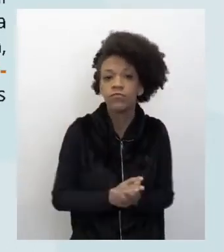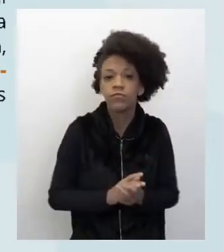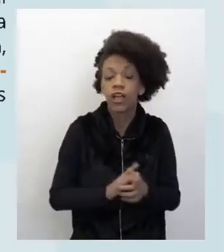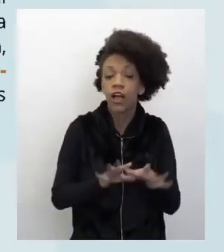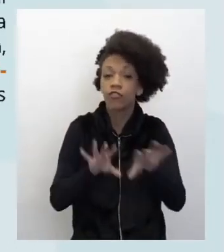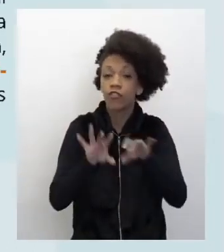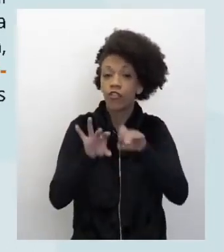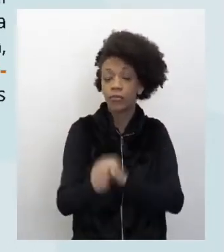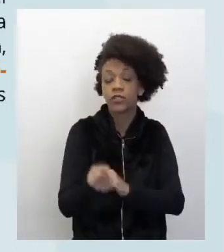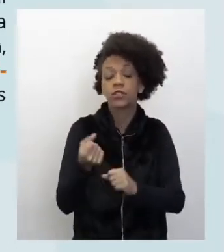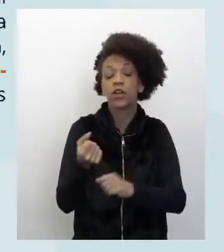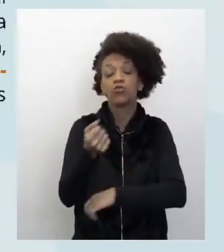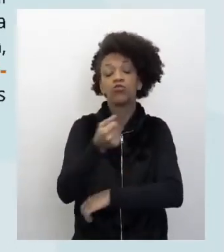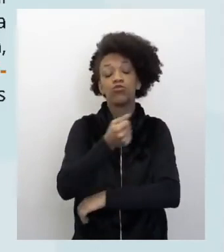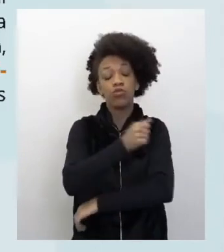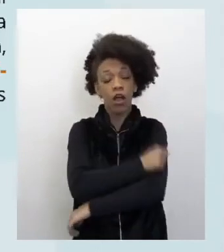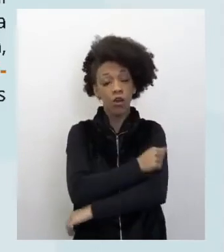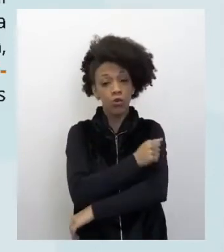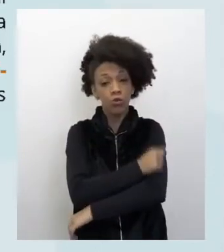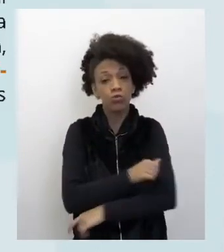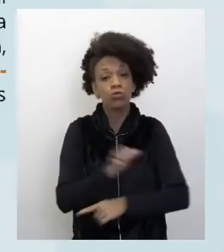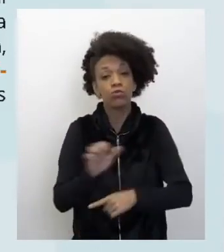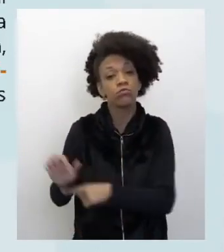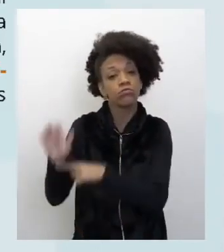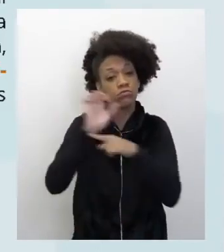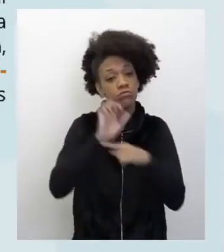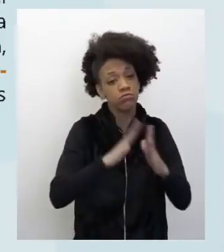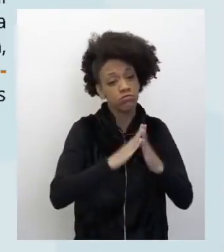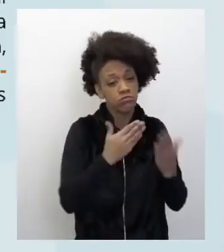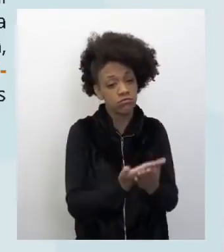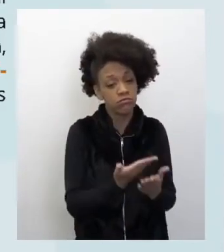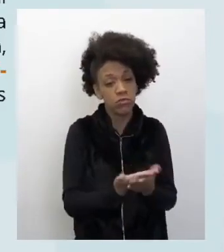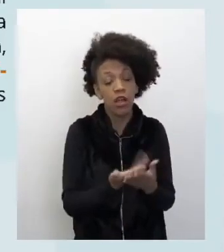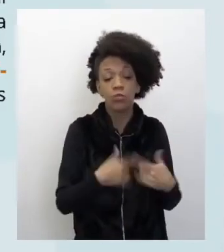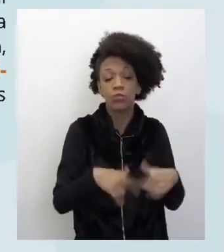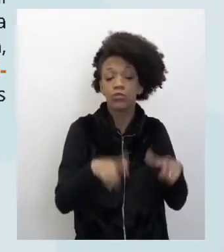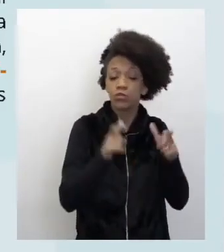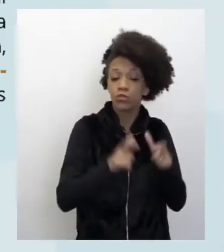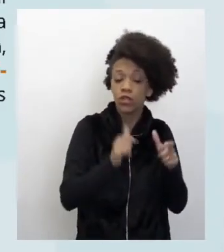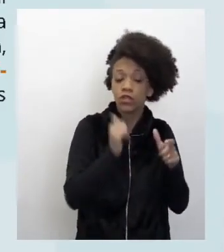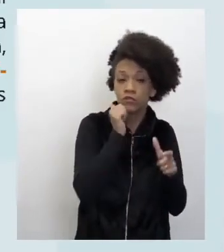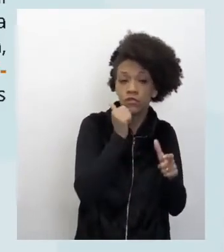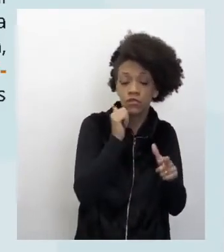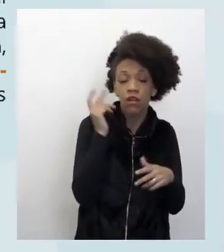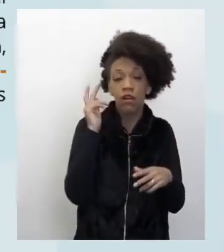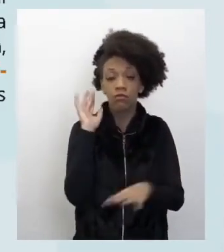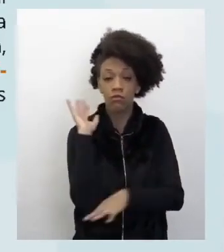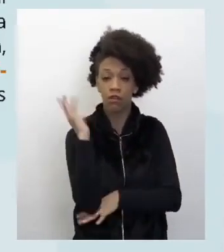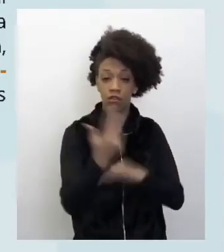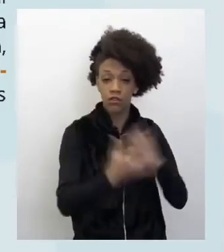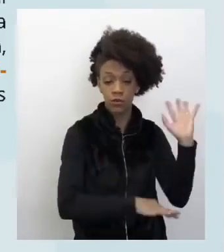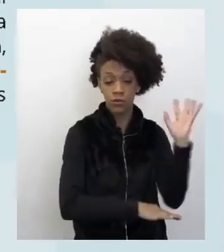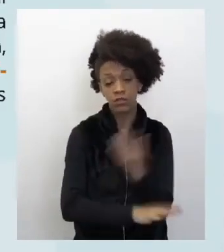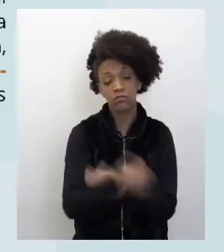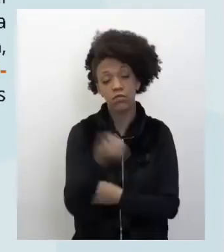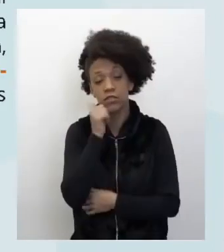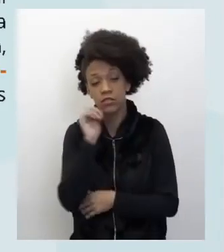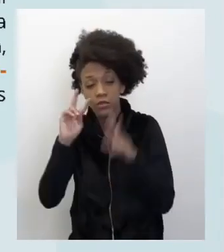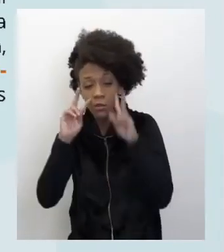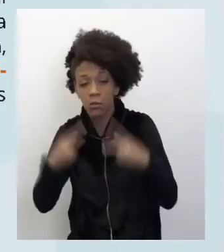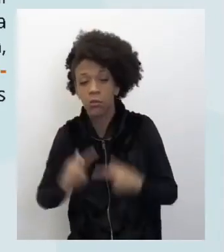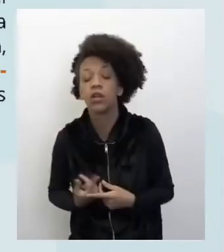formação de estudantes da rede estadual de ensino, tanto nas áreas de ciências da natureza, ciências humanas e